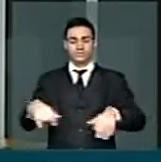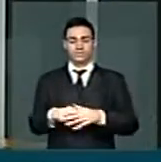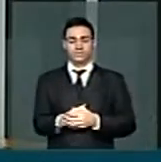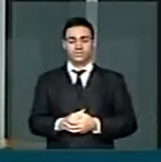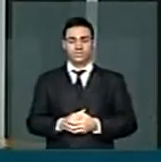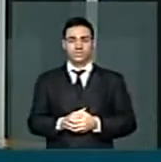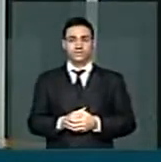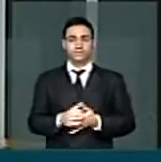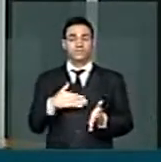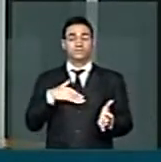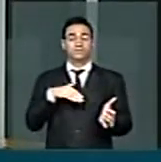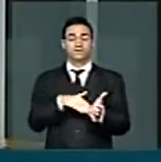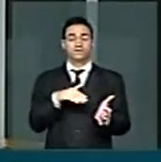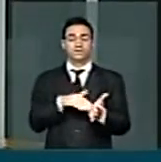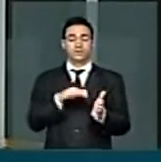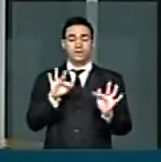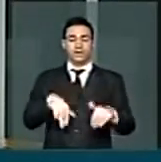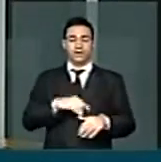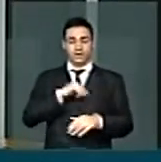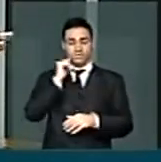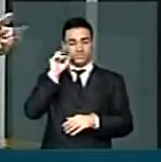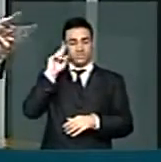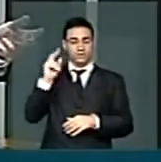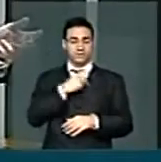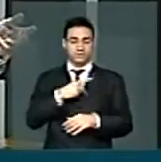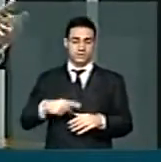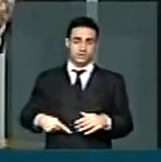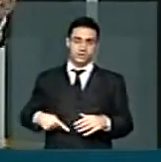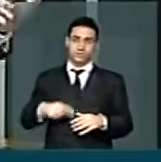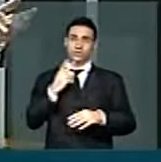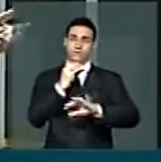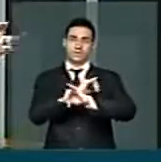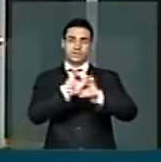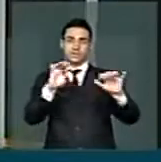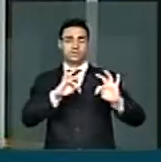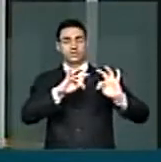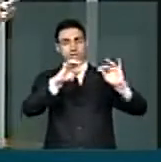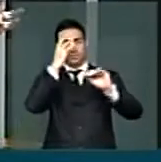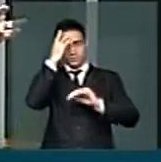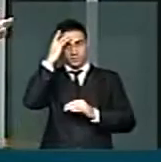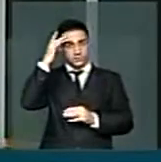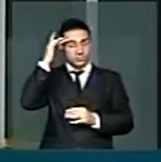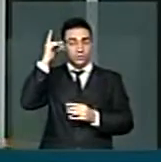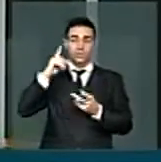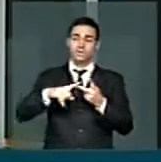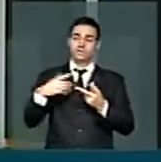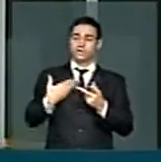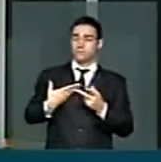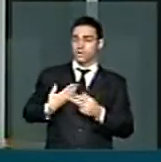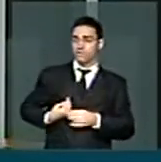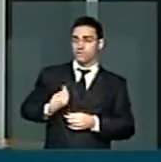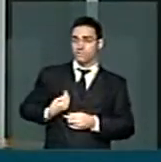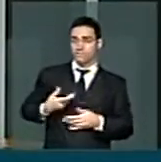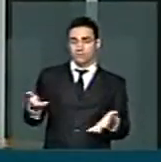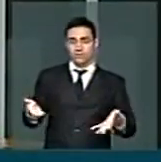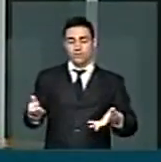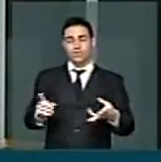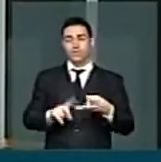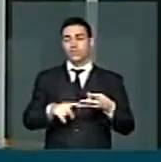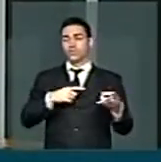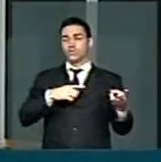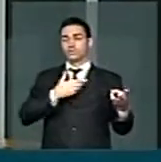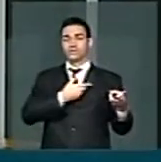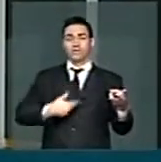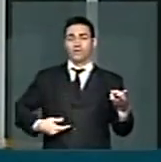E, ao final, senhora Presidente, eu diria a todos os presentes, a Vossa Excelência, aos nossos eminentes colegas que aqui estão, as autoridades